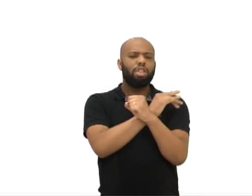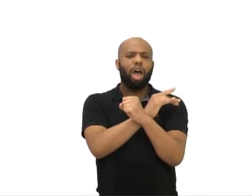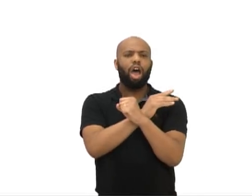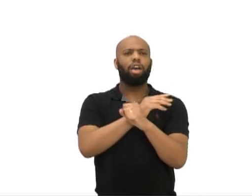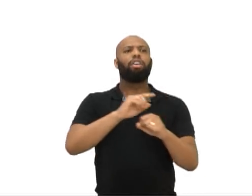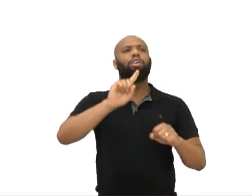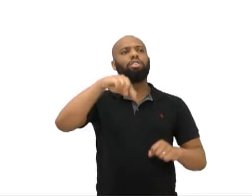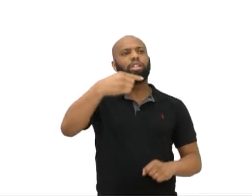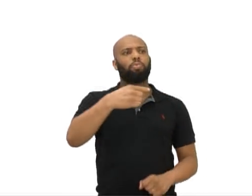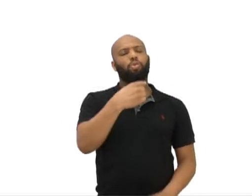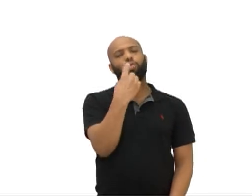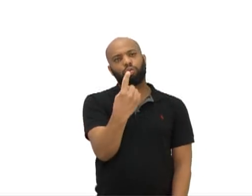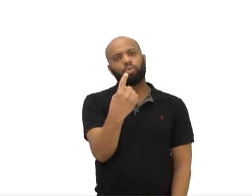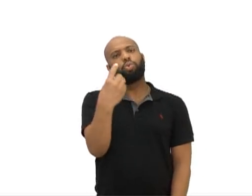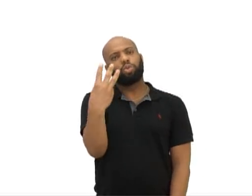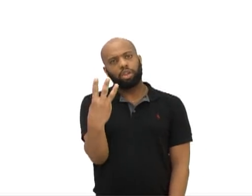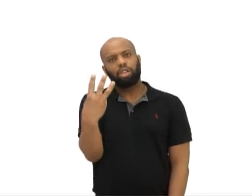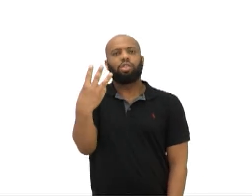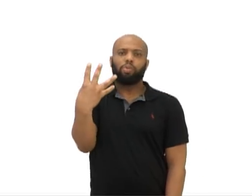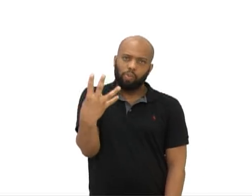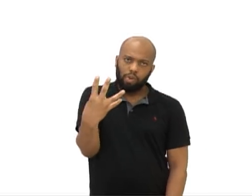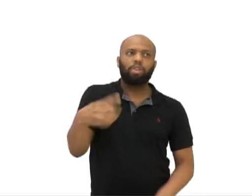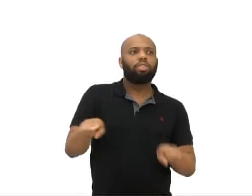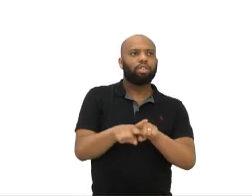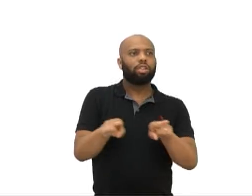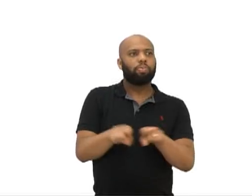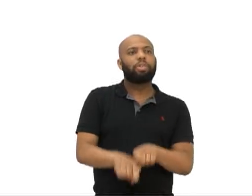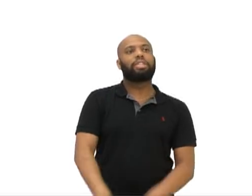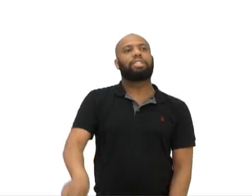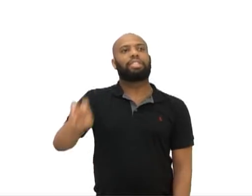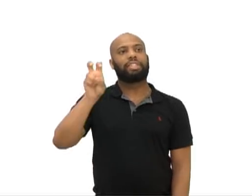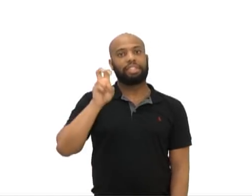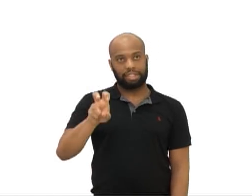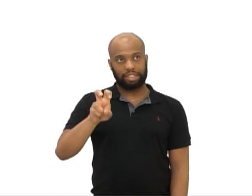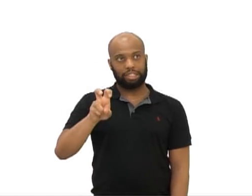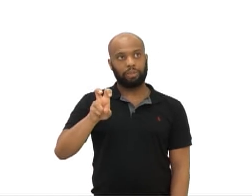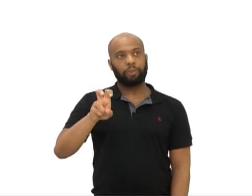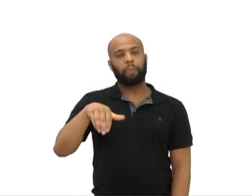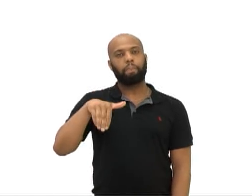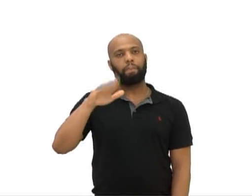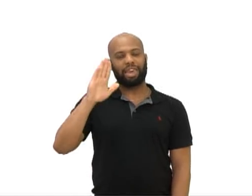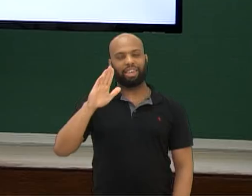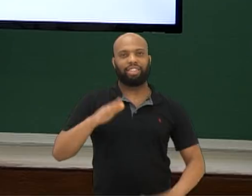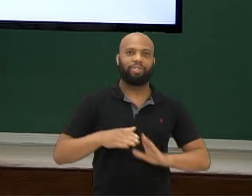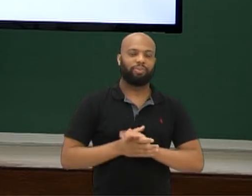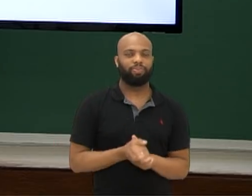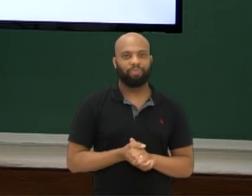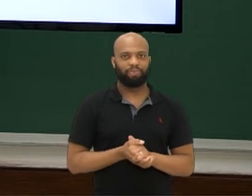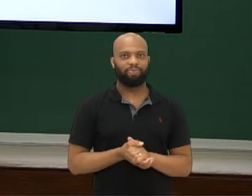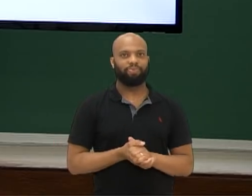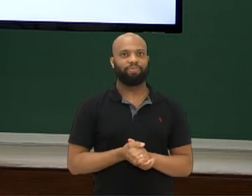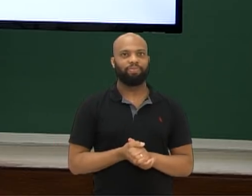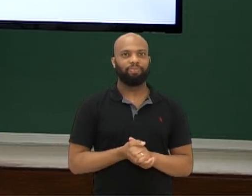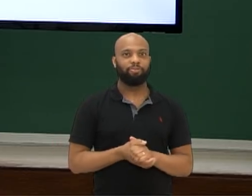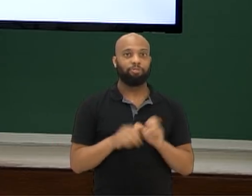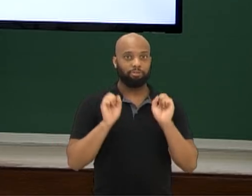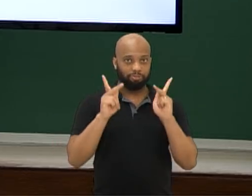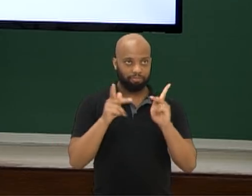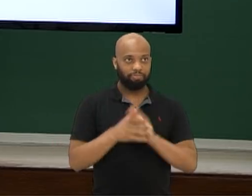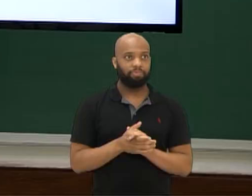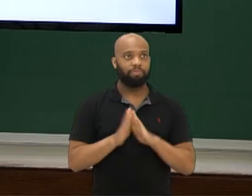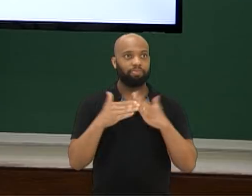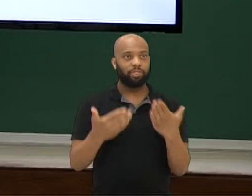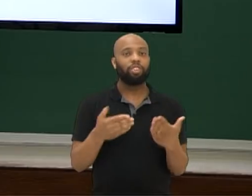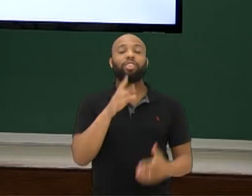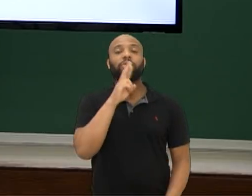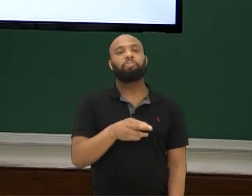seguido do composto 1, 3, 4 e o composto número 5, senhoras e senhores, beleza?